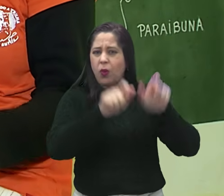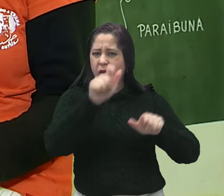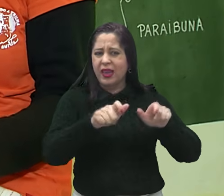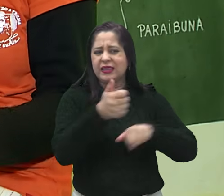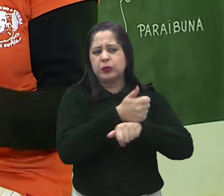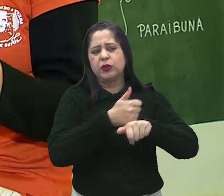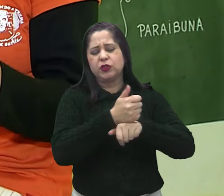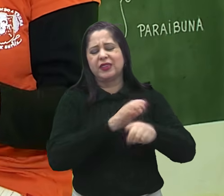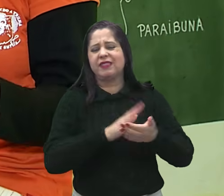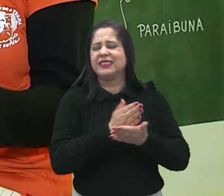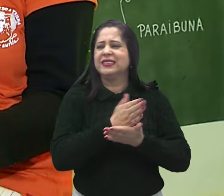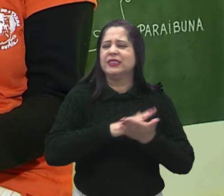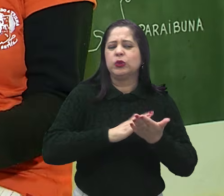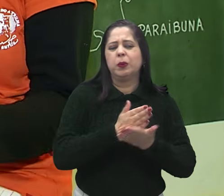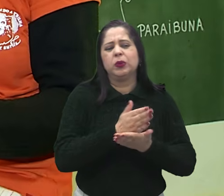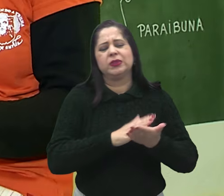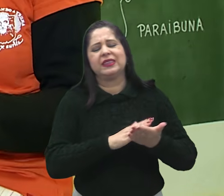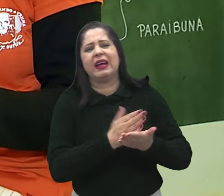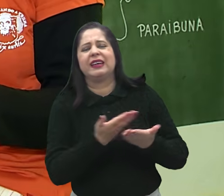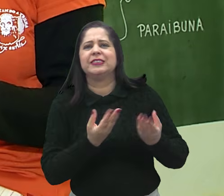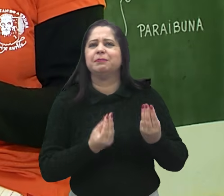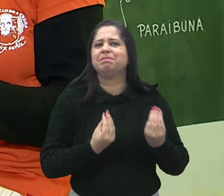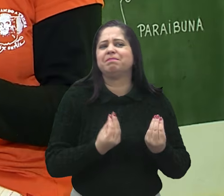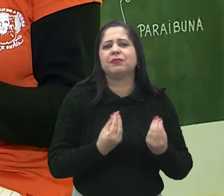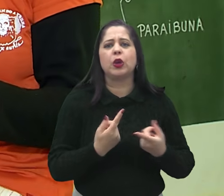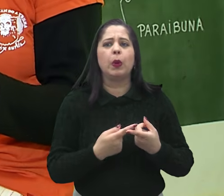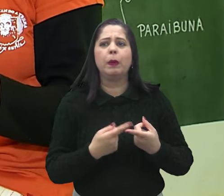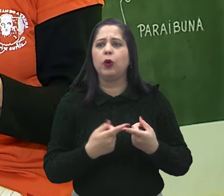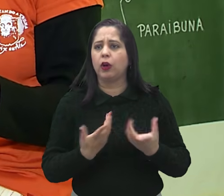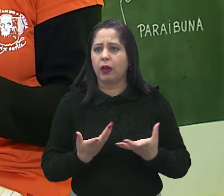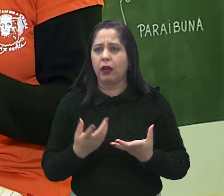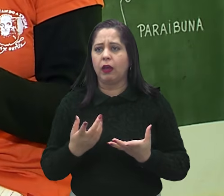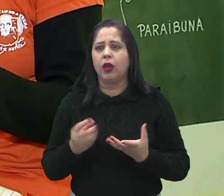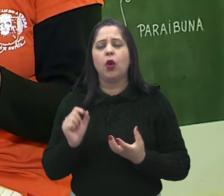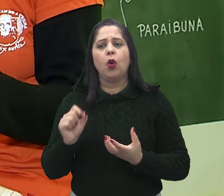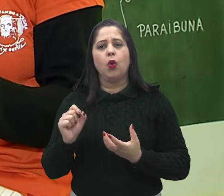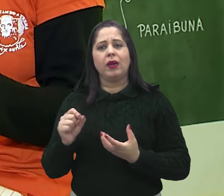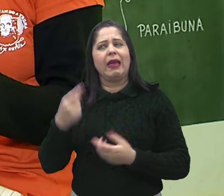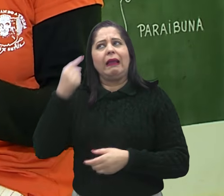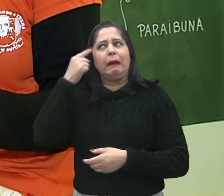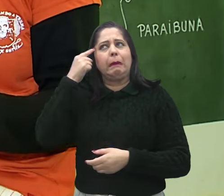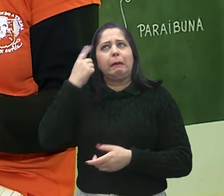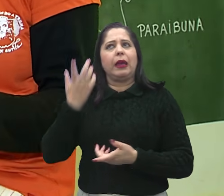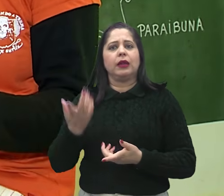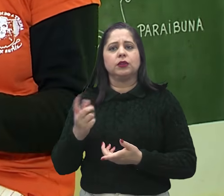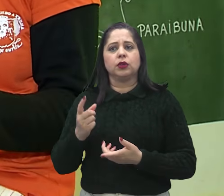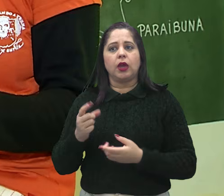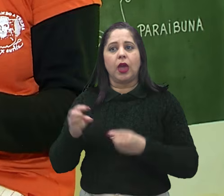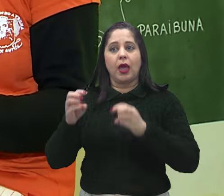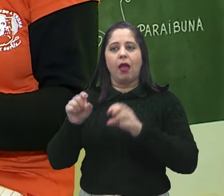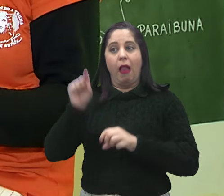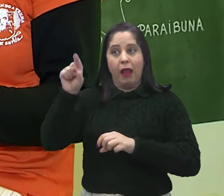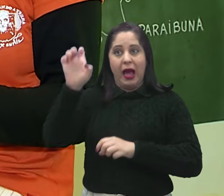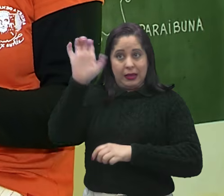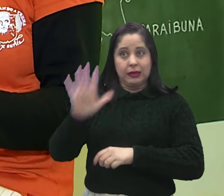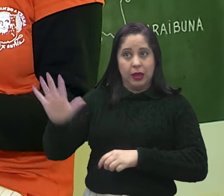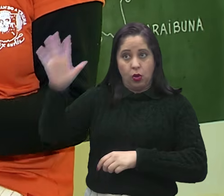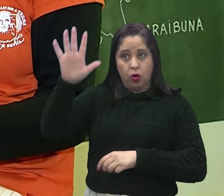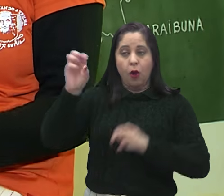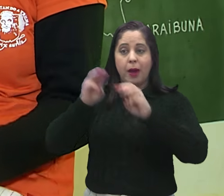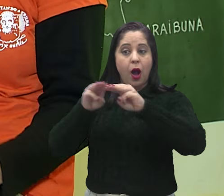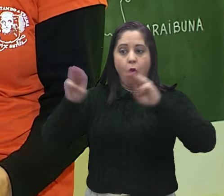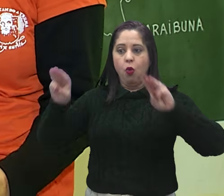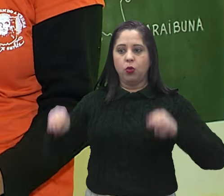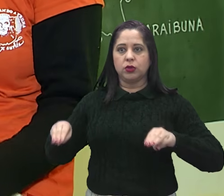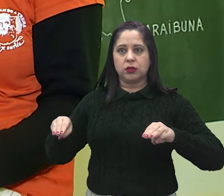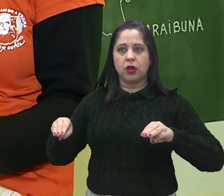a função social do museu, né? Então eles traziam essa crítica de os museus, especialmente os museus europeus, eles ficavam